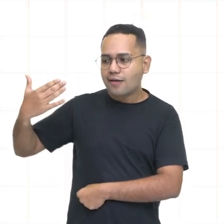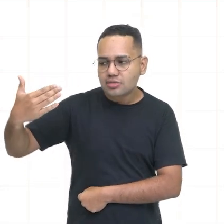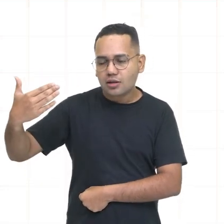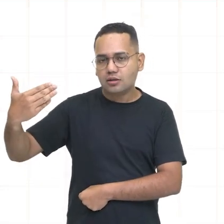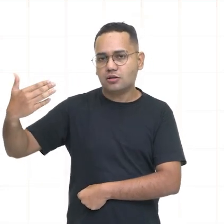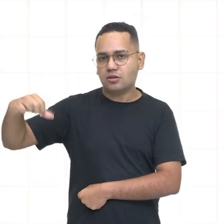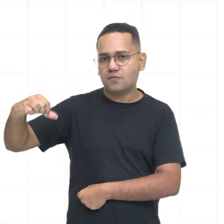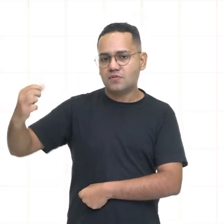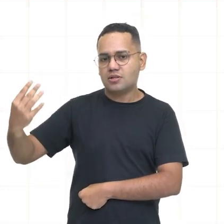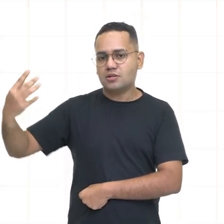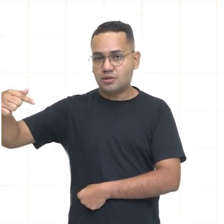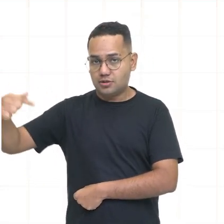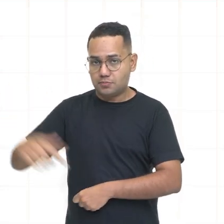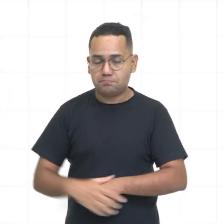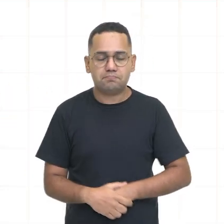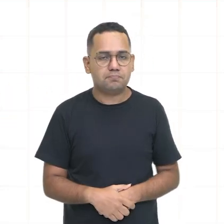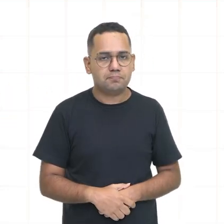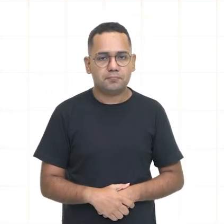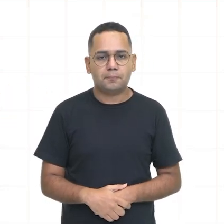1934 até o ano de